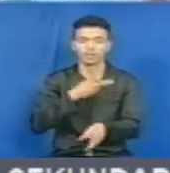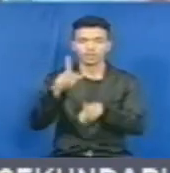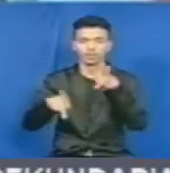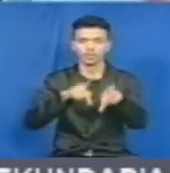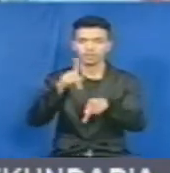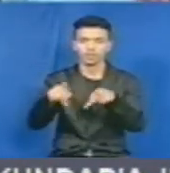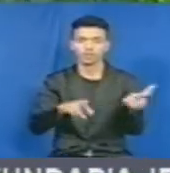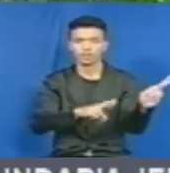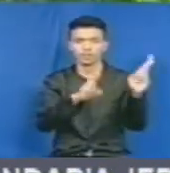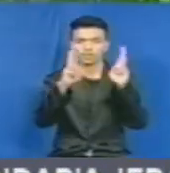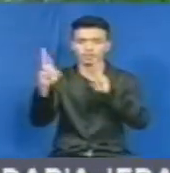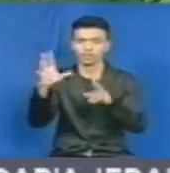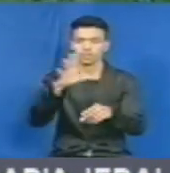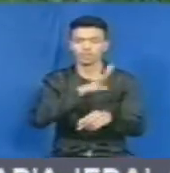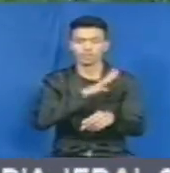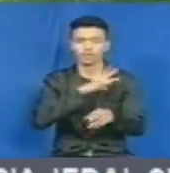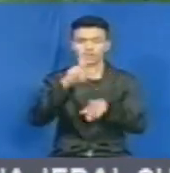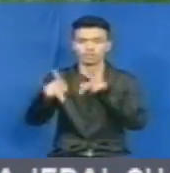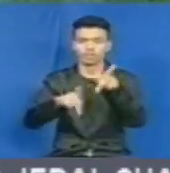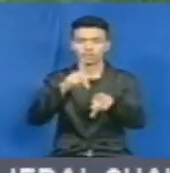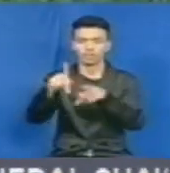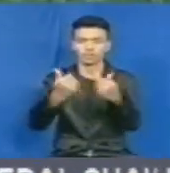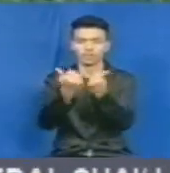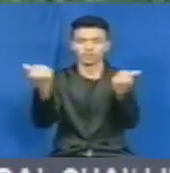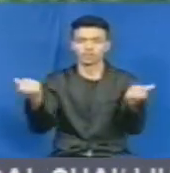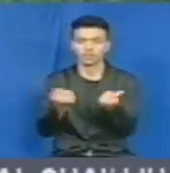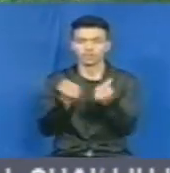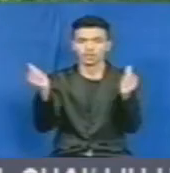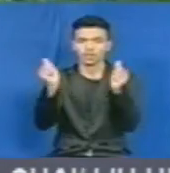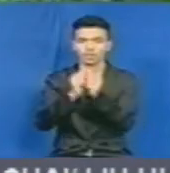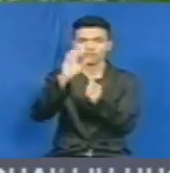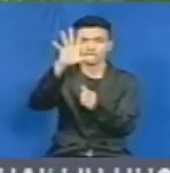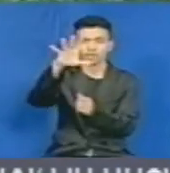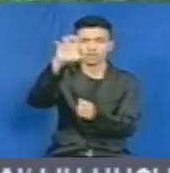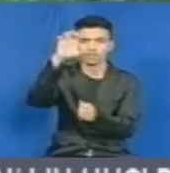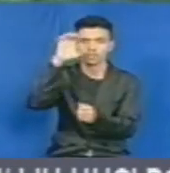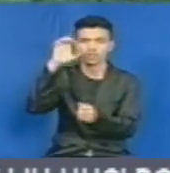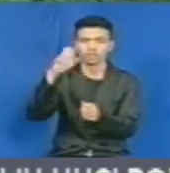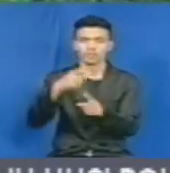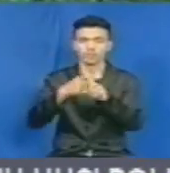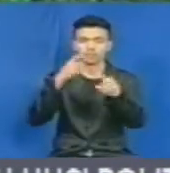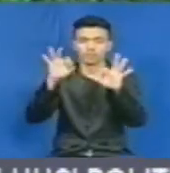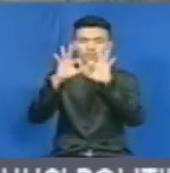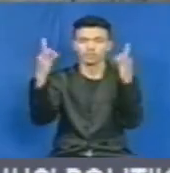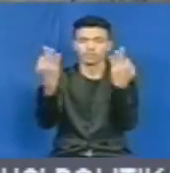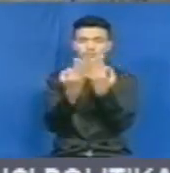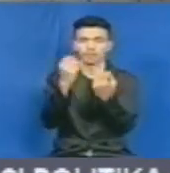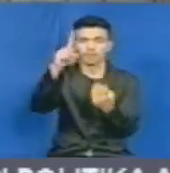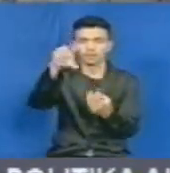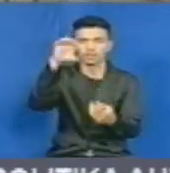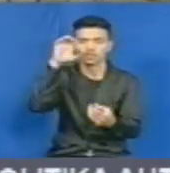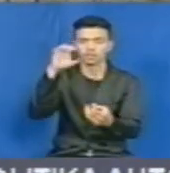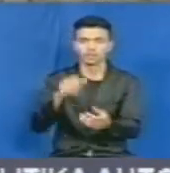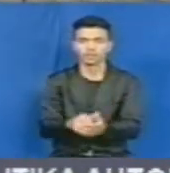hein. Total população e aldeia Orema hamutu katus lima resin, husi se família atu sida resin.